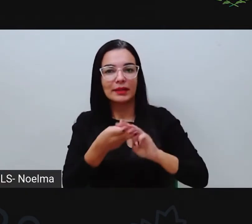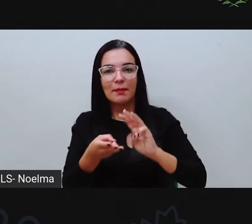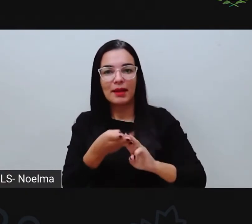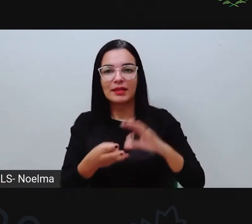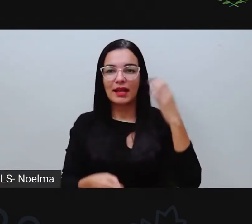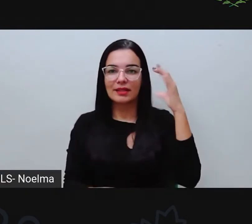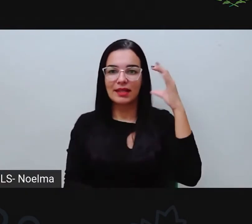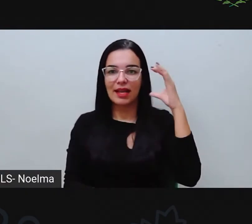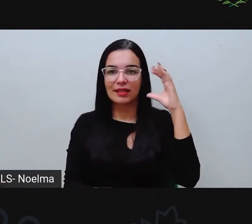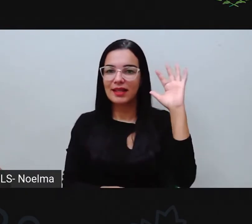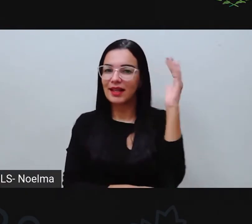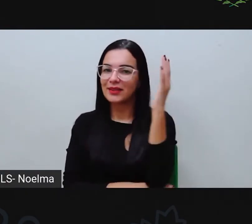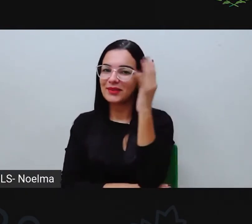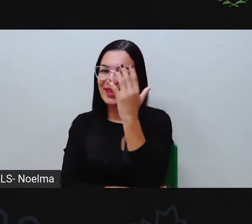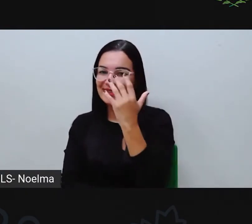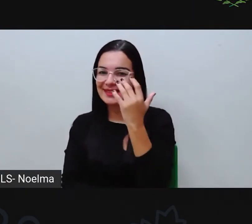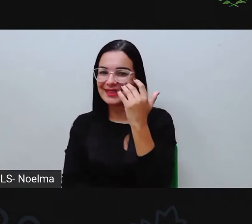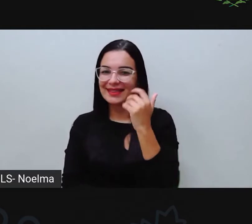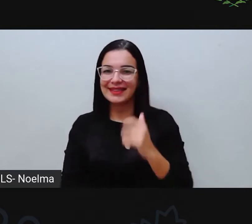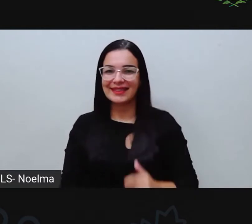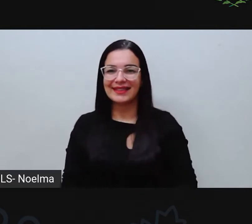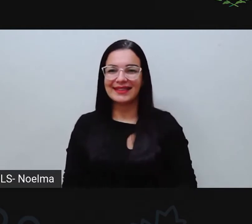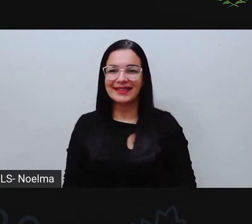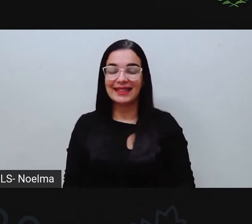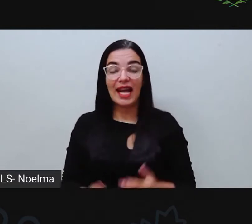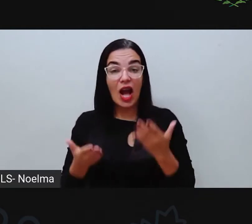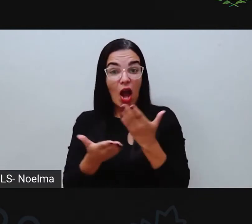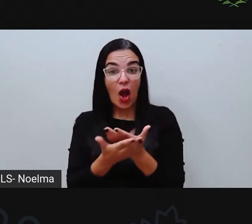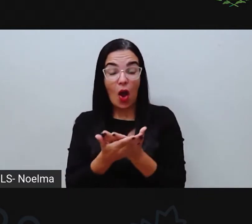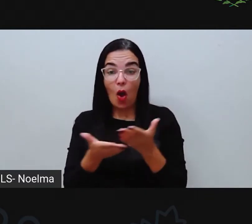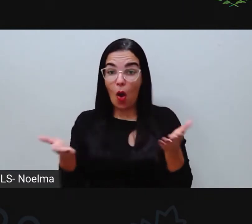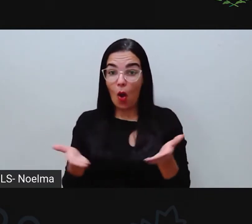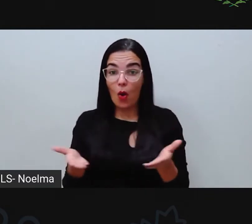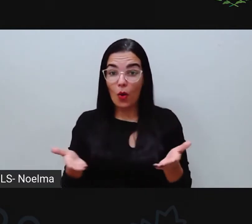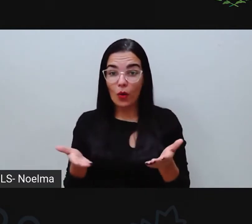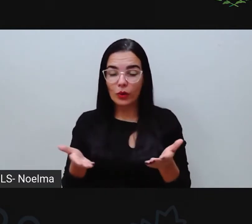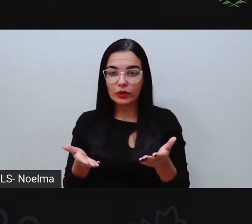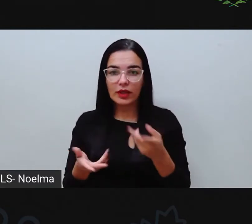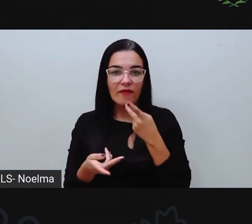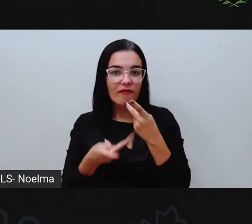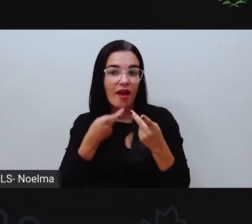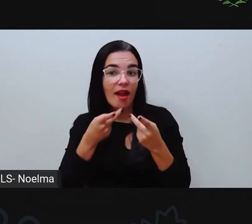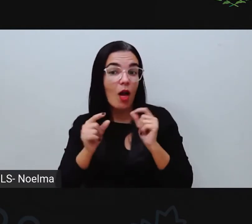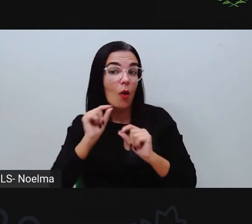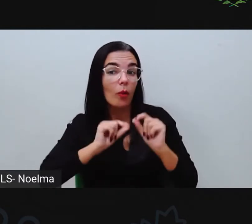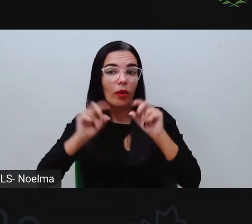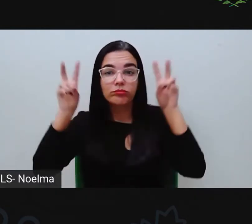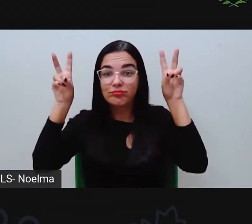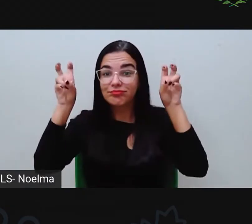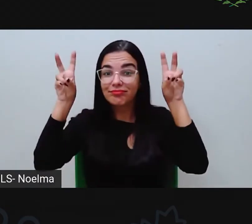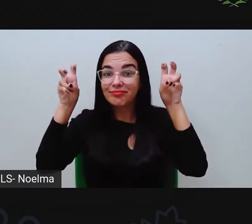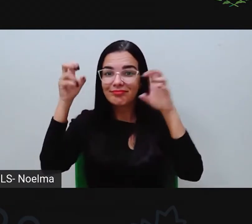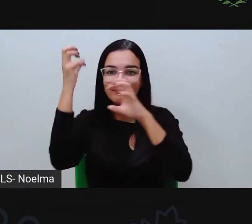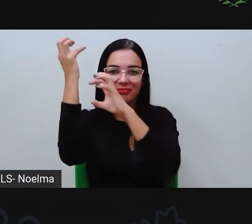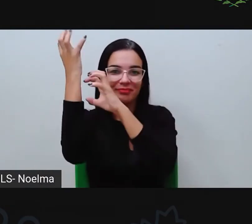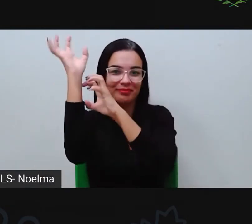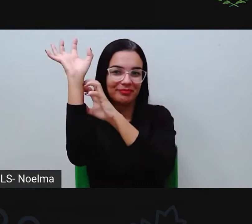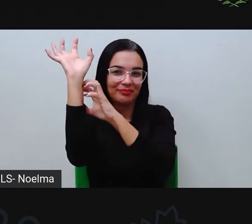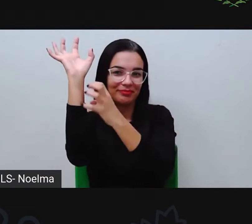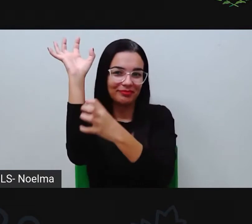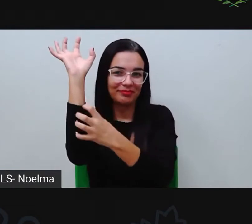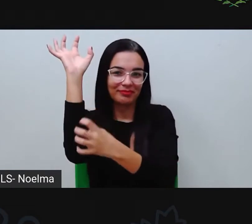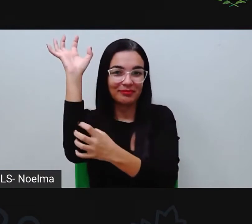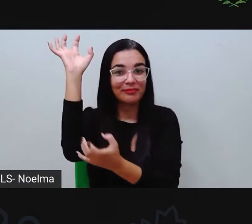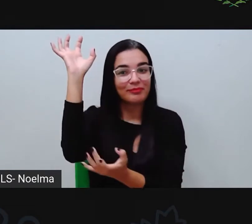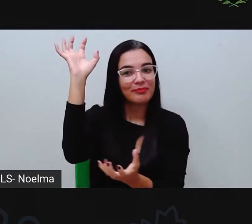Natureza. Vamos à aula? Na aula de hoje, nós vamos falar sobre a Caatinga, isso mesmo, o